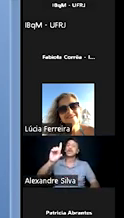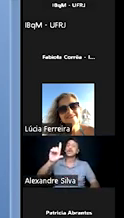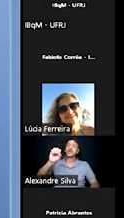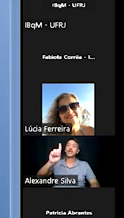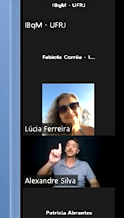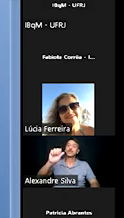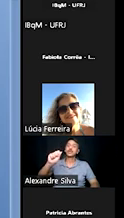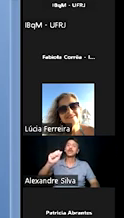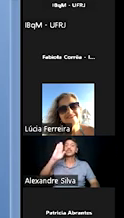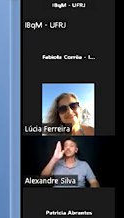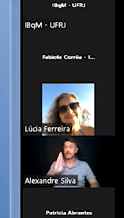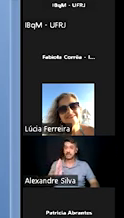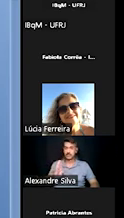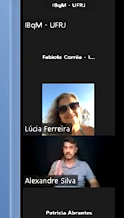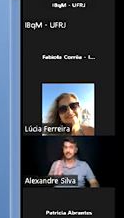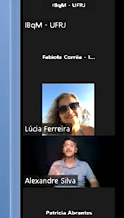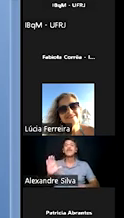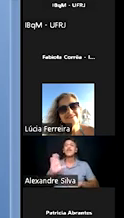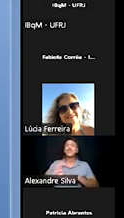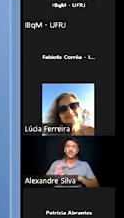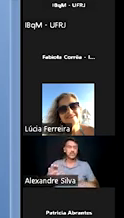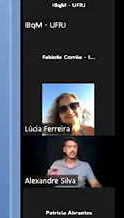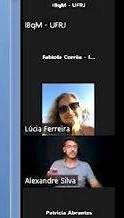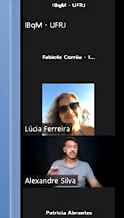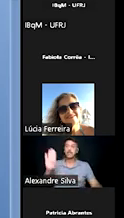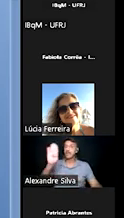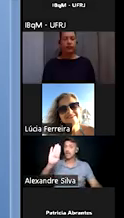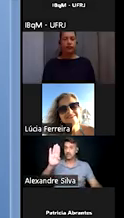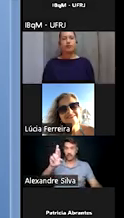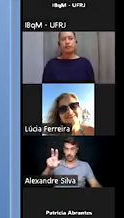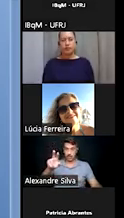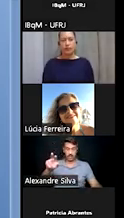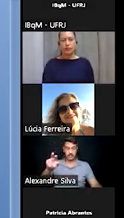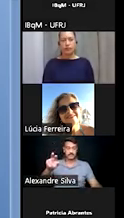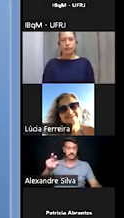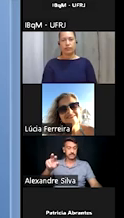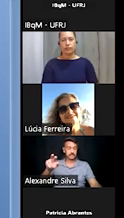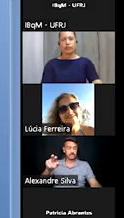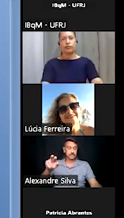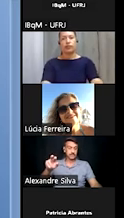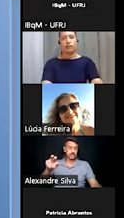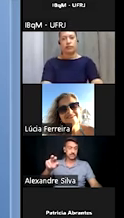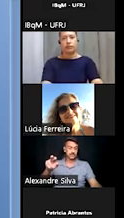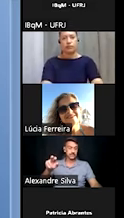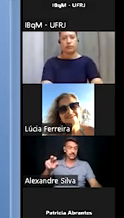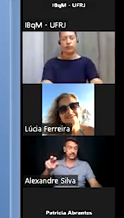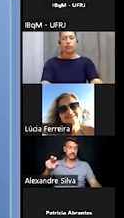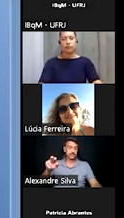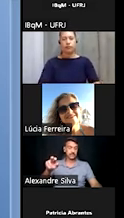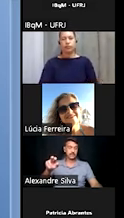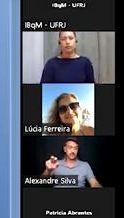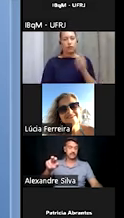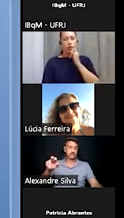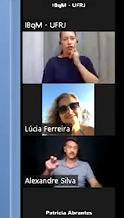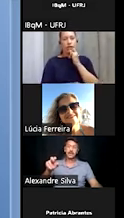é obrigatória para cursos, por exemplo, de biologia. Existe uma certa dissonância nessa